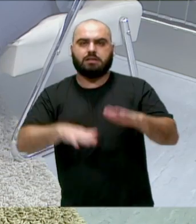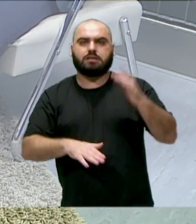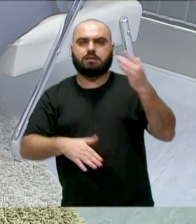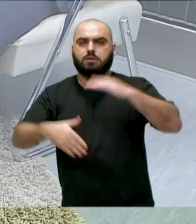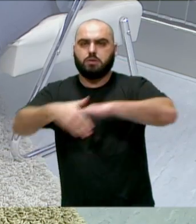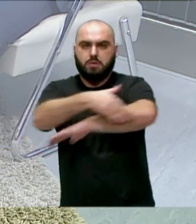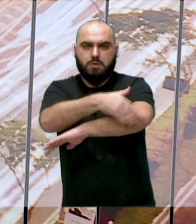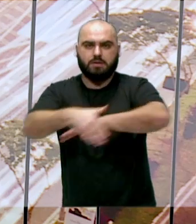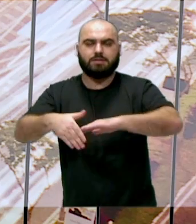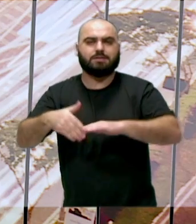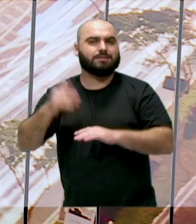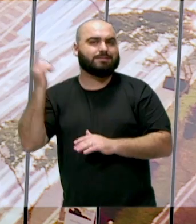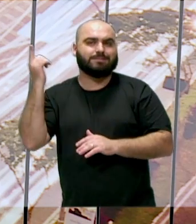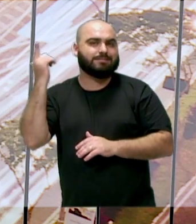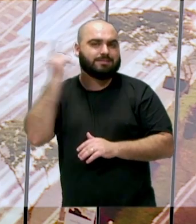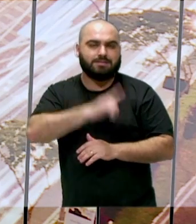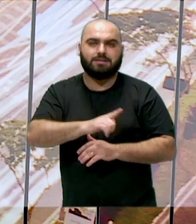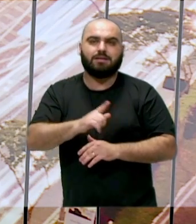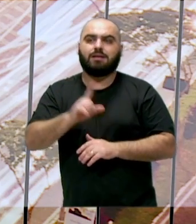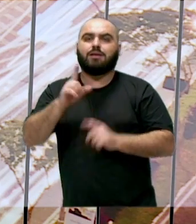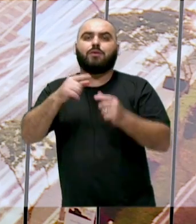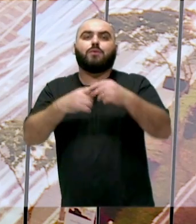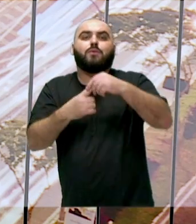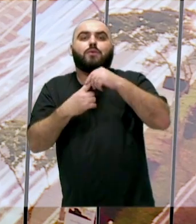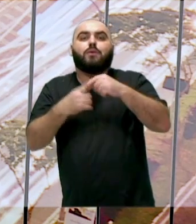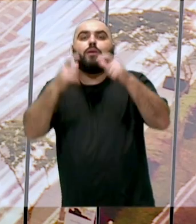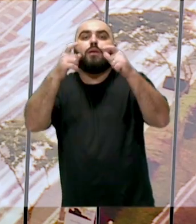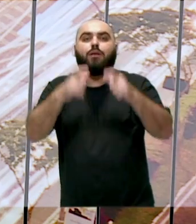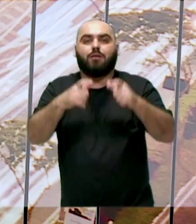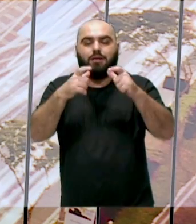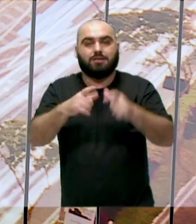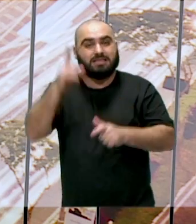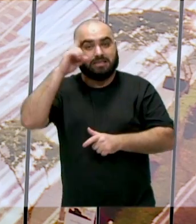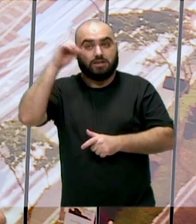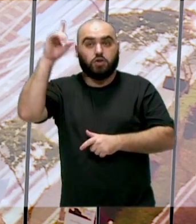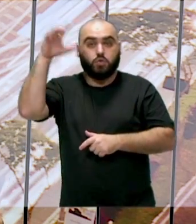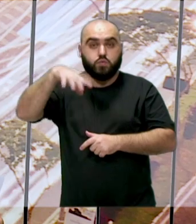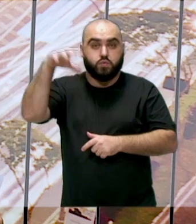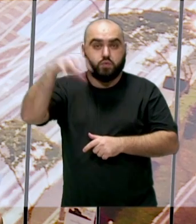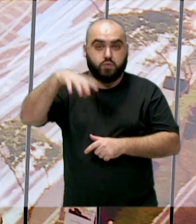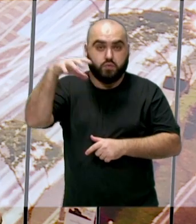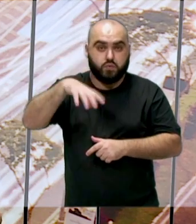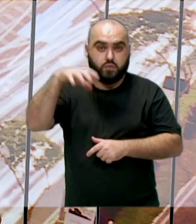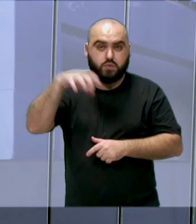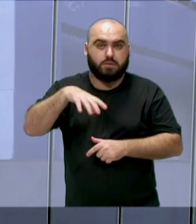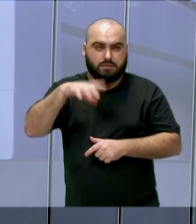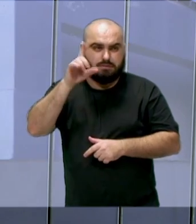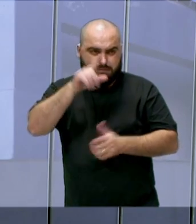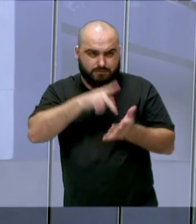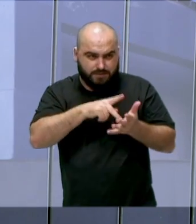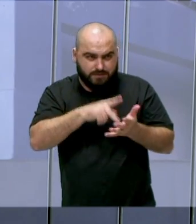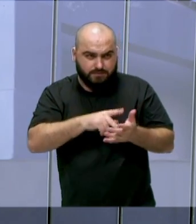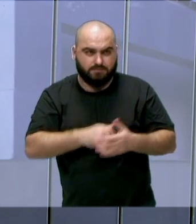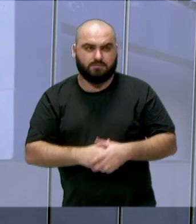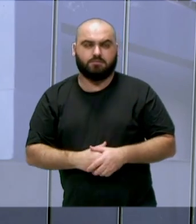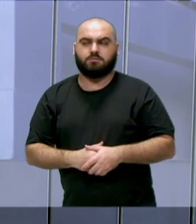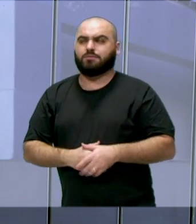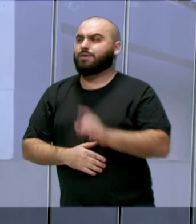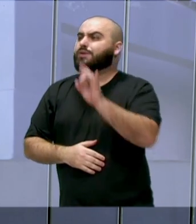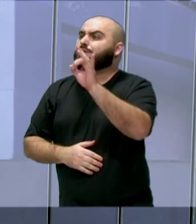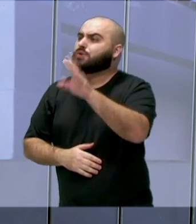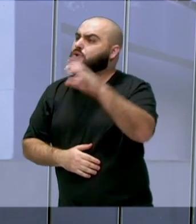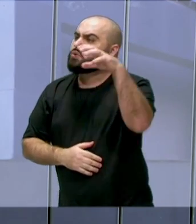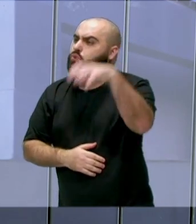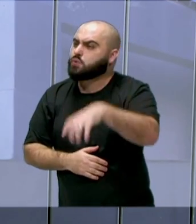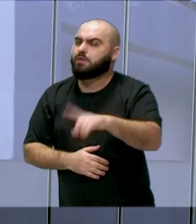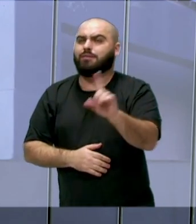inviáveis o seu trânsito e é o único local de passagem em dias de chuva, de grande volume de chuva, né, vereador? Não só de chuva, né? Eu